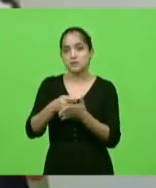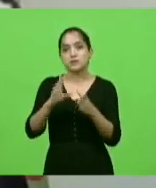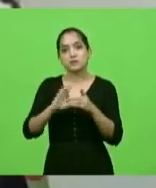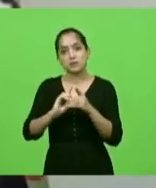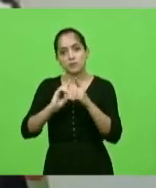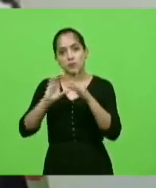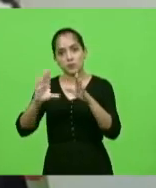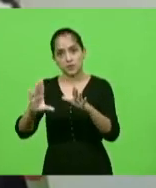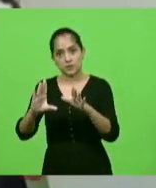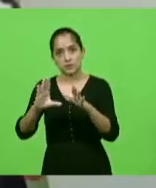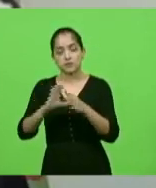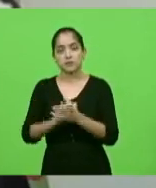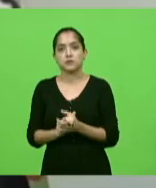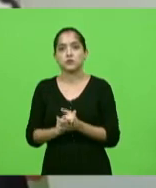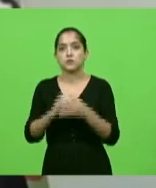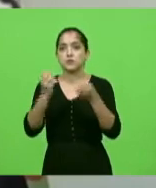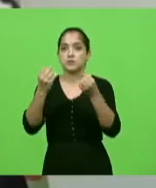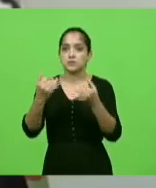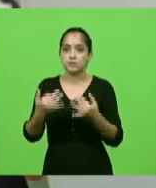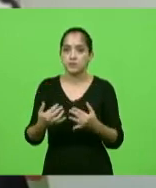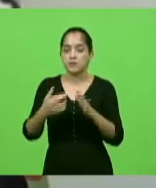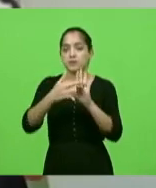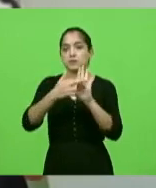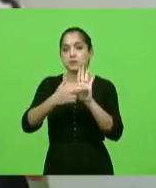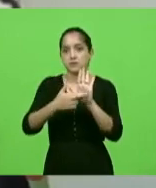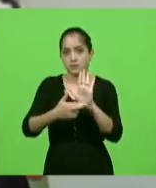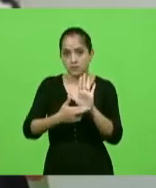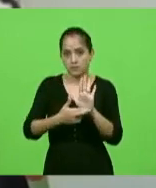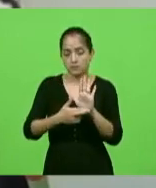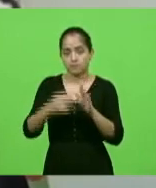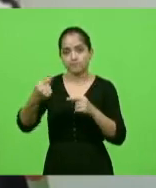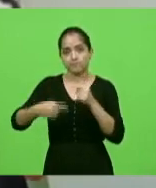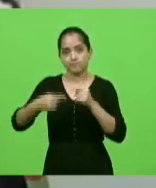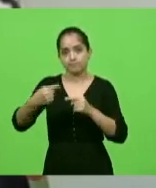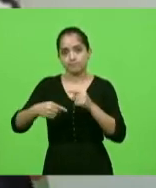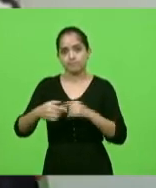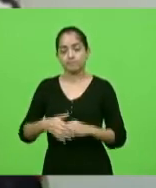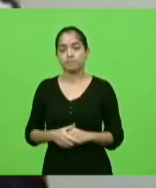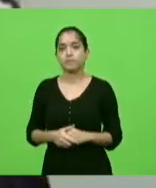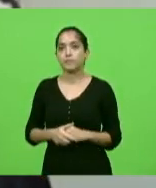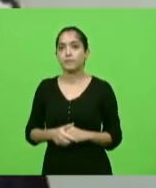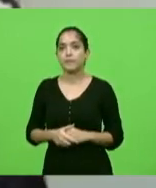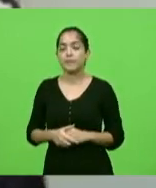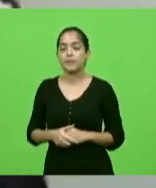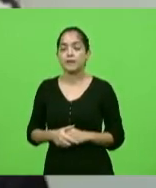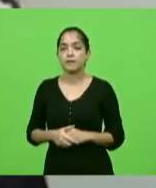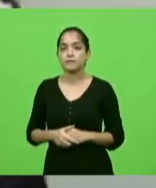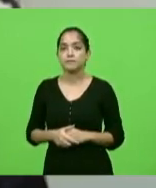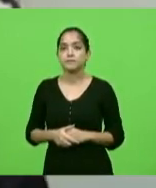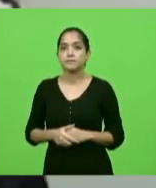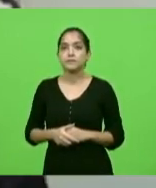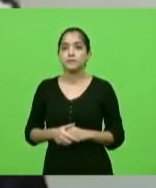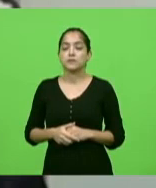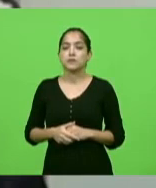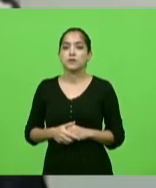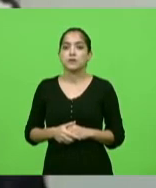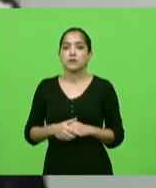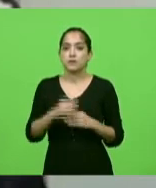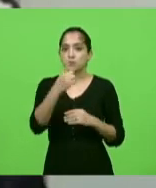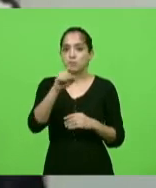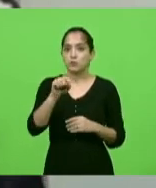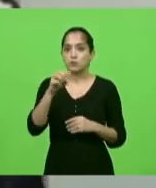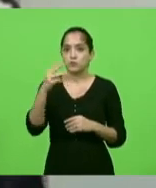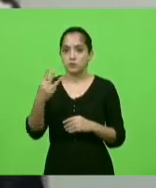democrática de definição prévia das regras do jogo político é um ponto 3